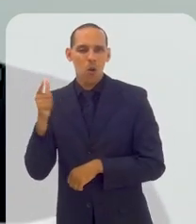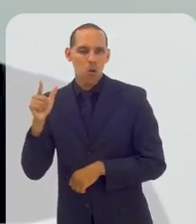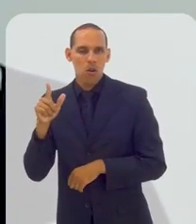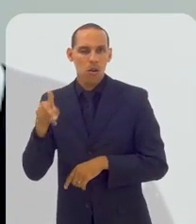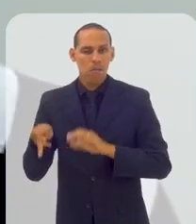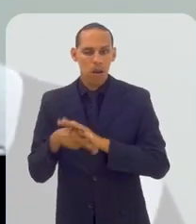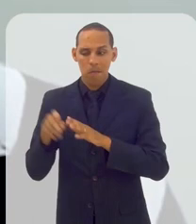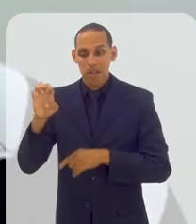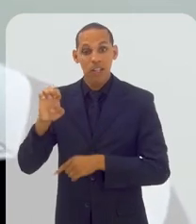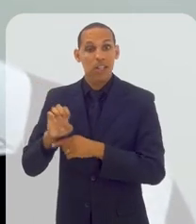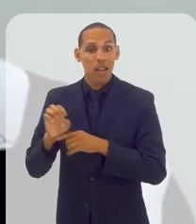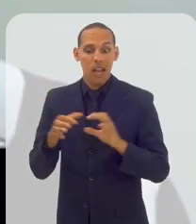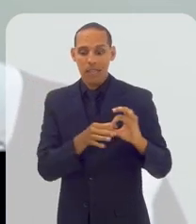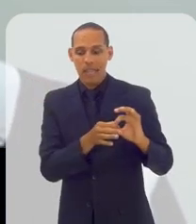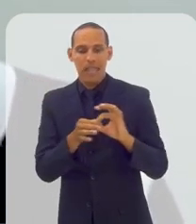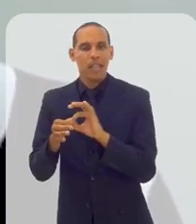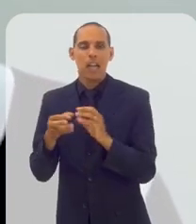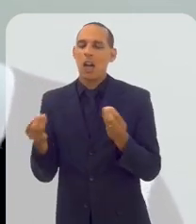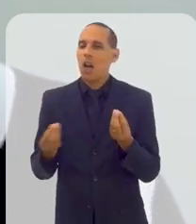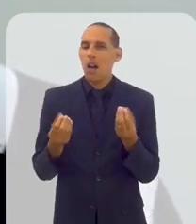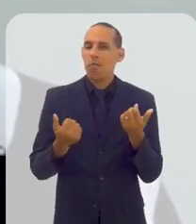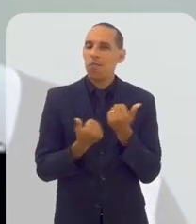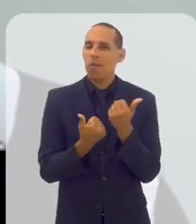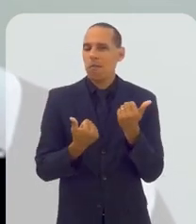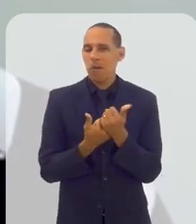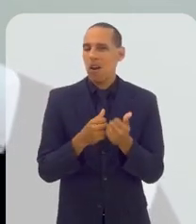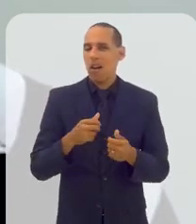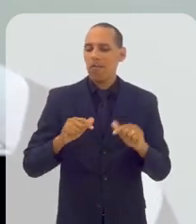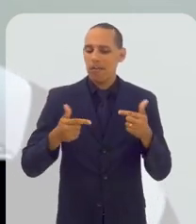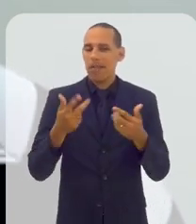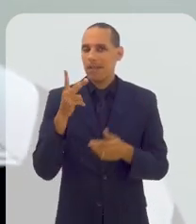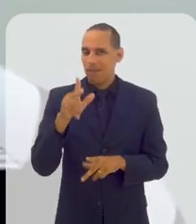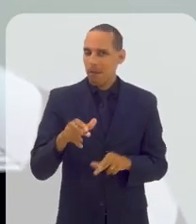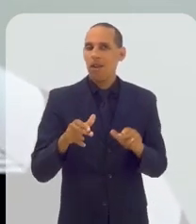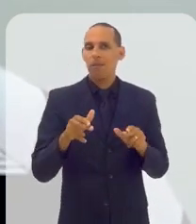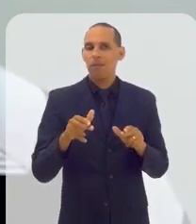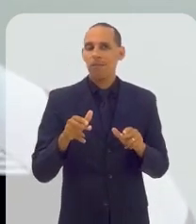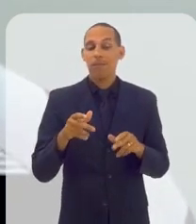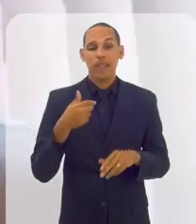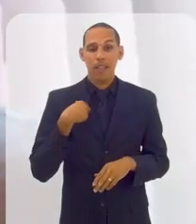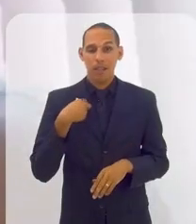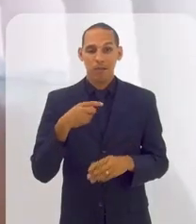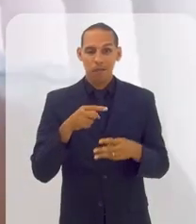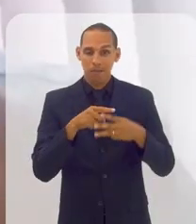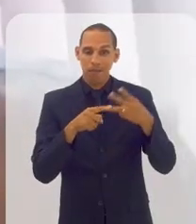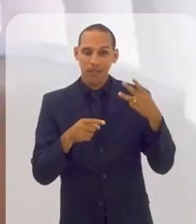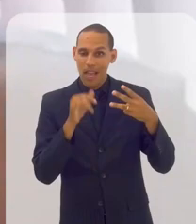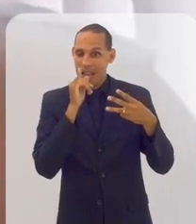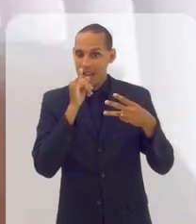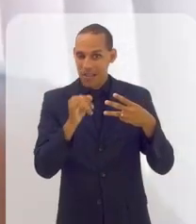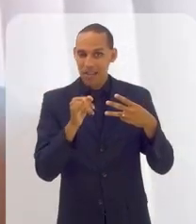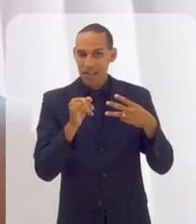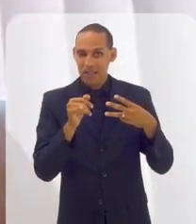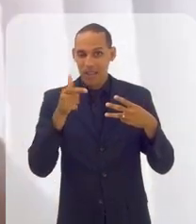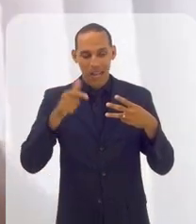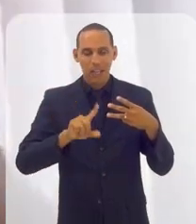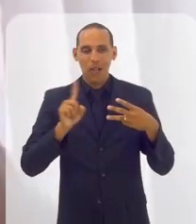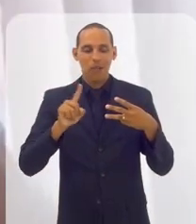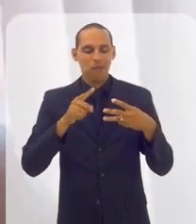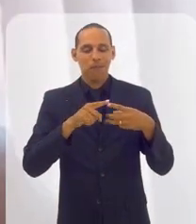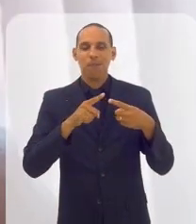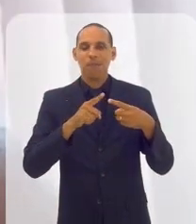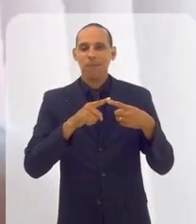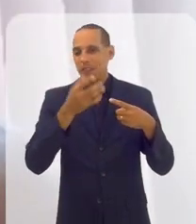diversos técnicos e o Estado, para poder dar suporte, por exemplo, a uma iniciativa como essa. Eu queria falar para você três coisas, uma você